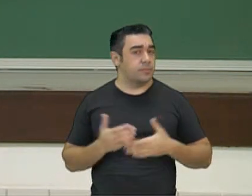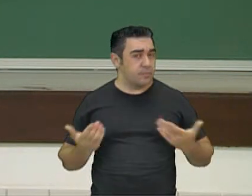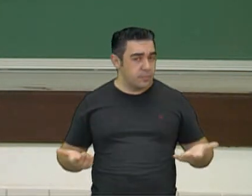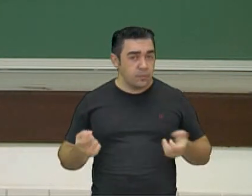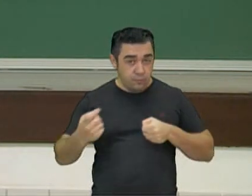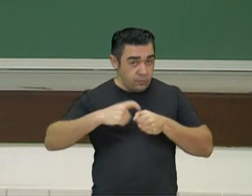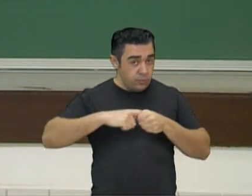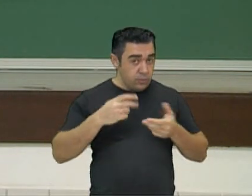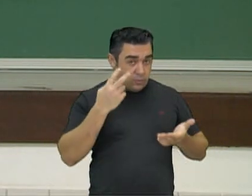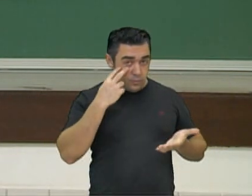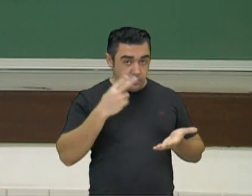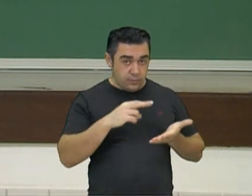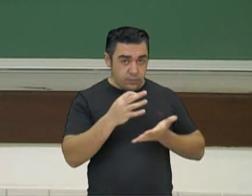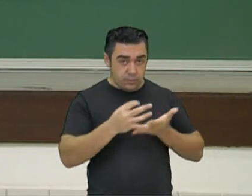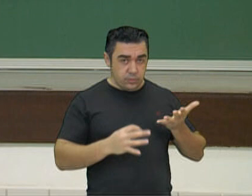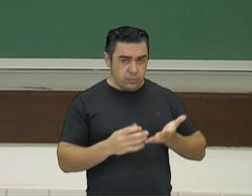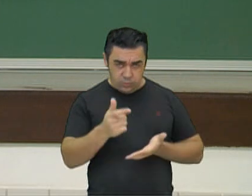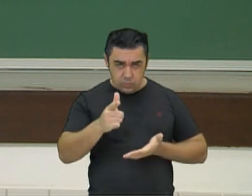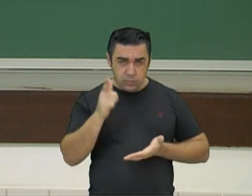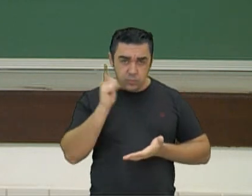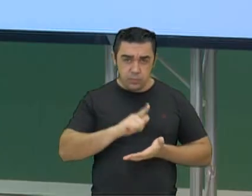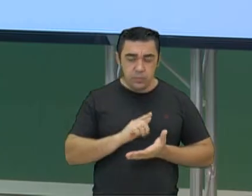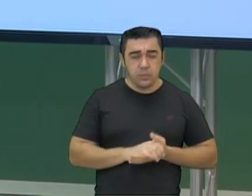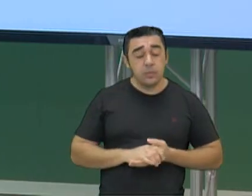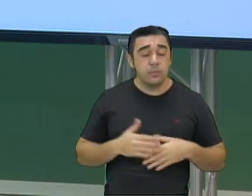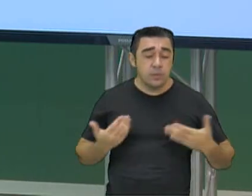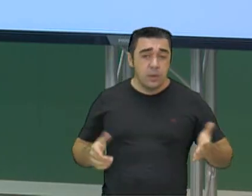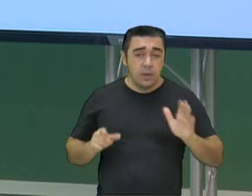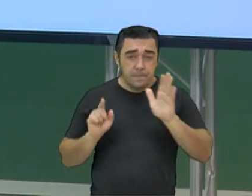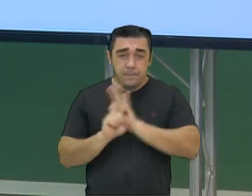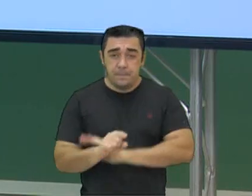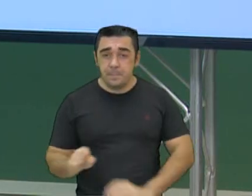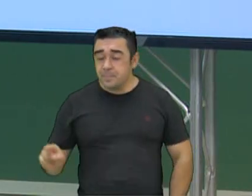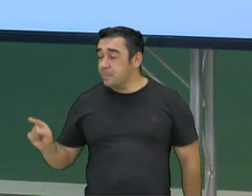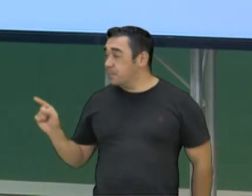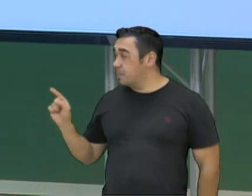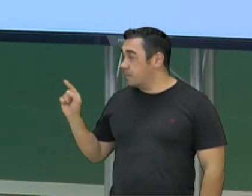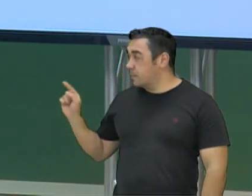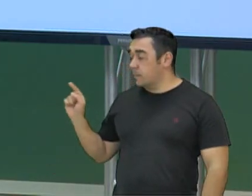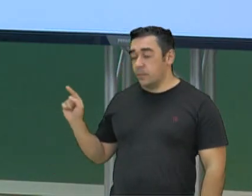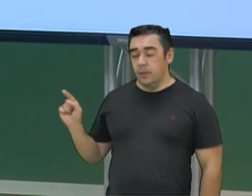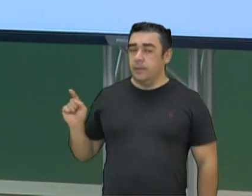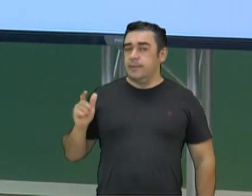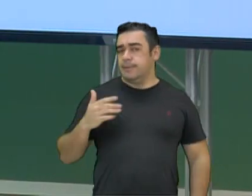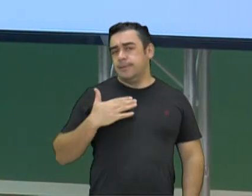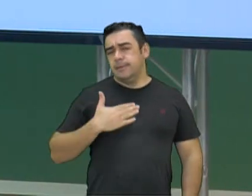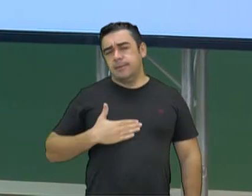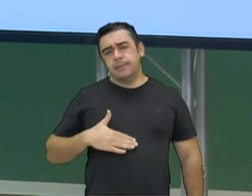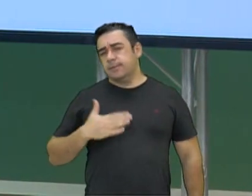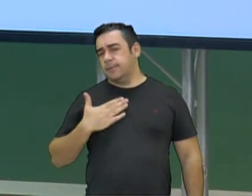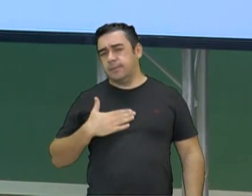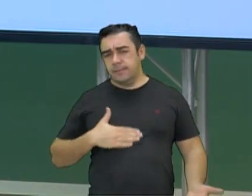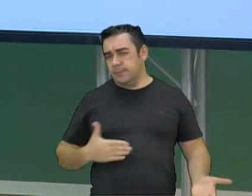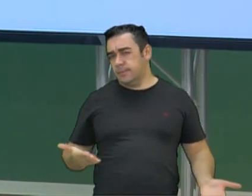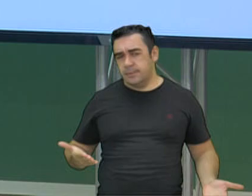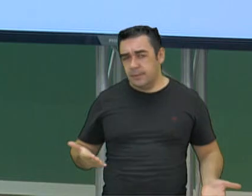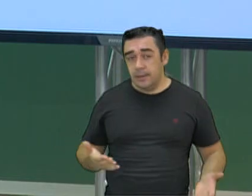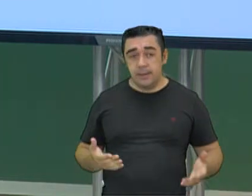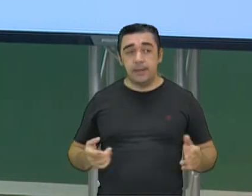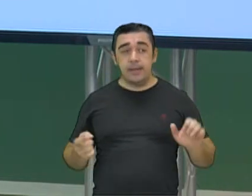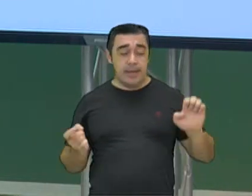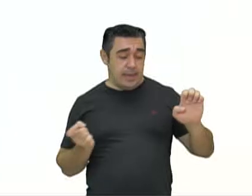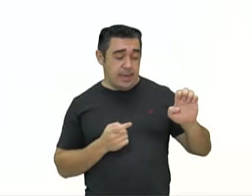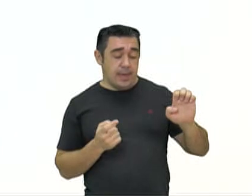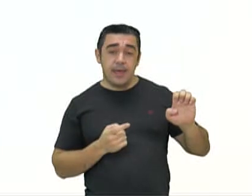aí, pessoal? Conseguiram aí? Gente, essa questão aqui, sossegadinha, essa questão aqui é E